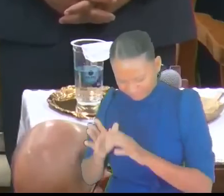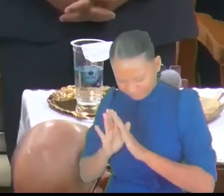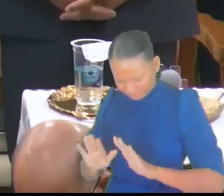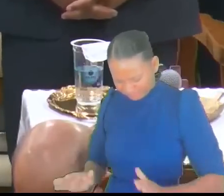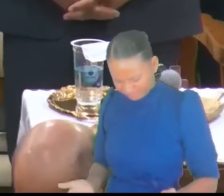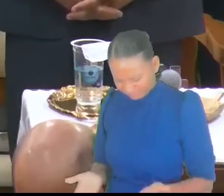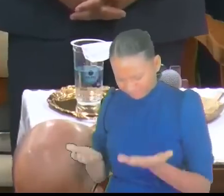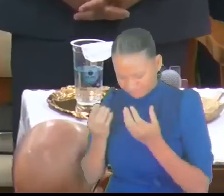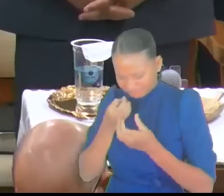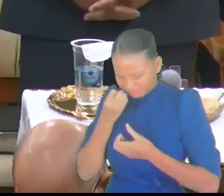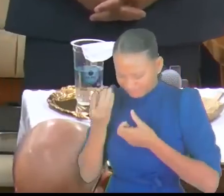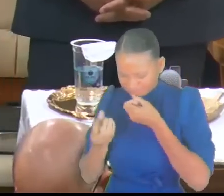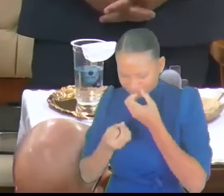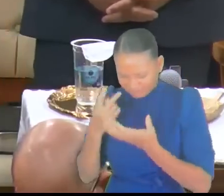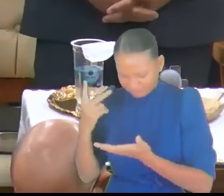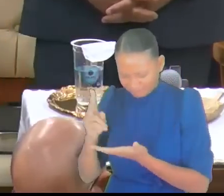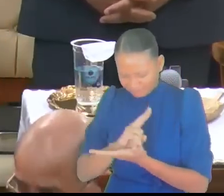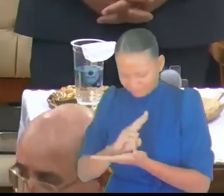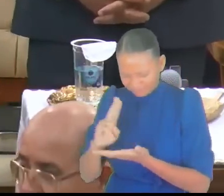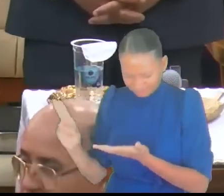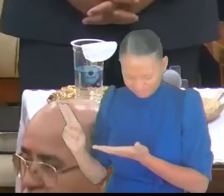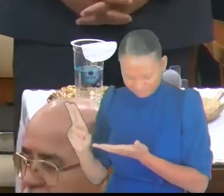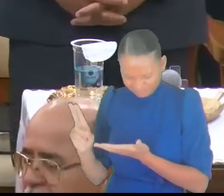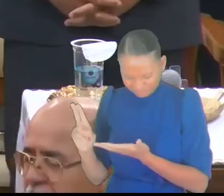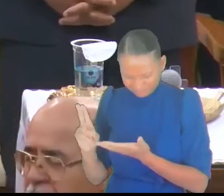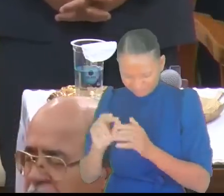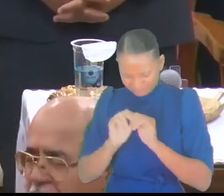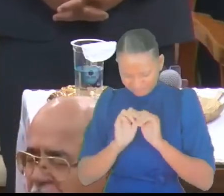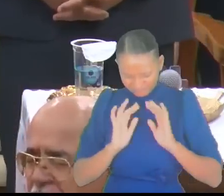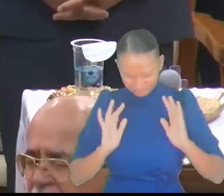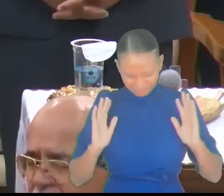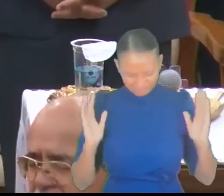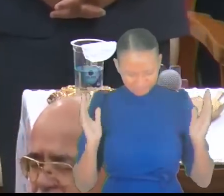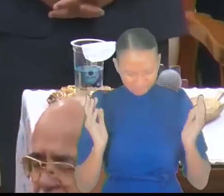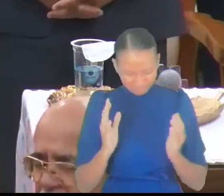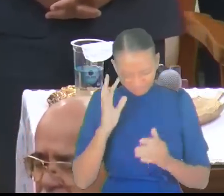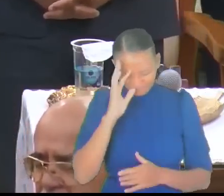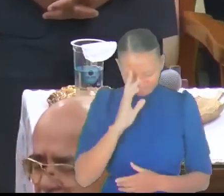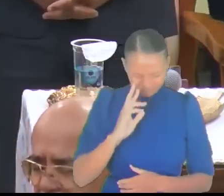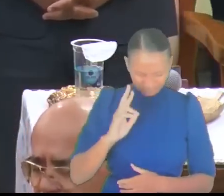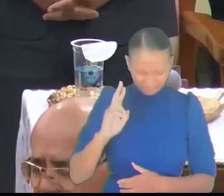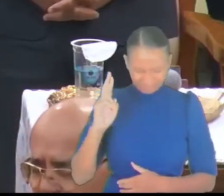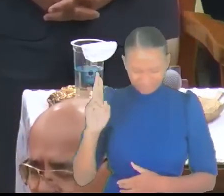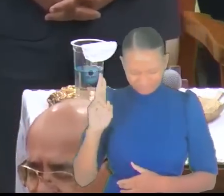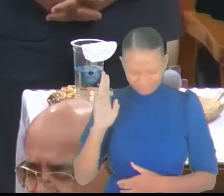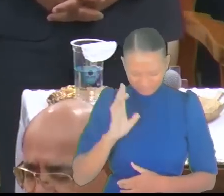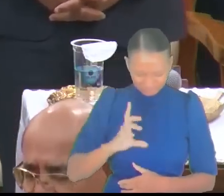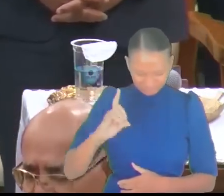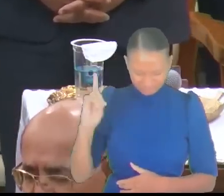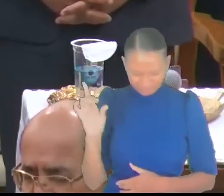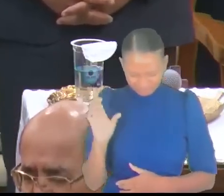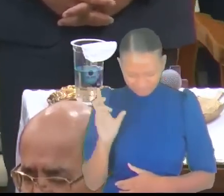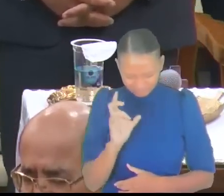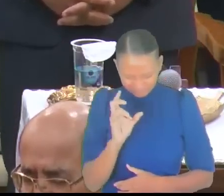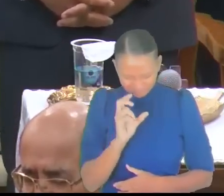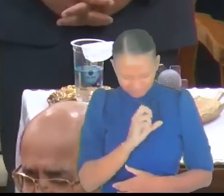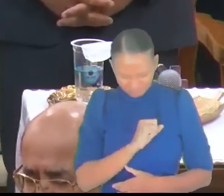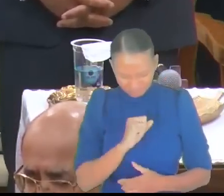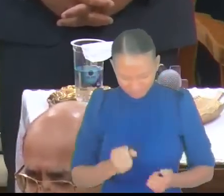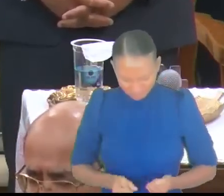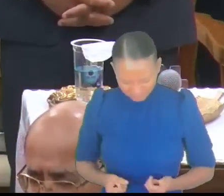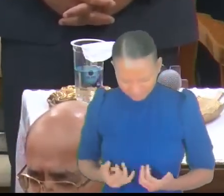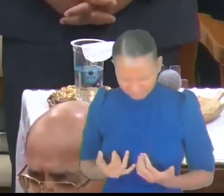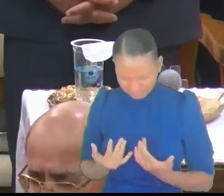para bendizer o teu nome, para cercar a tua mesa, Senhor. Deus querido, concede a tua